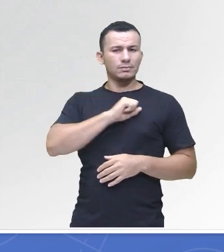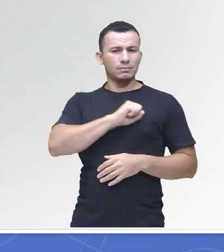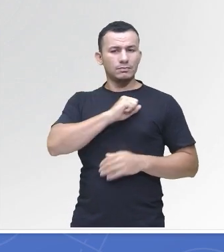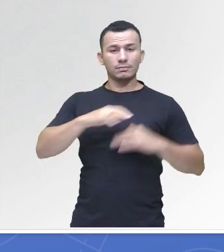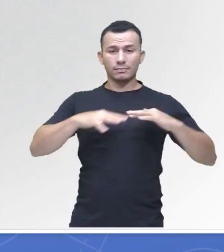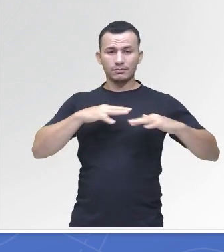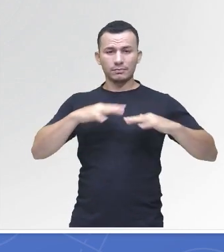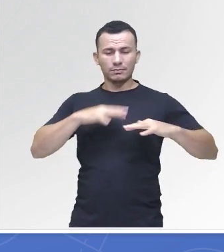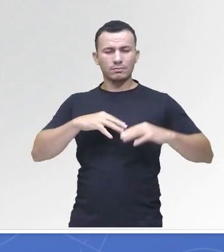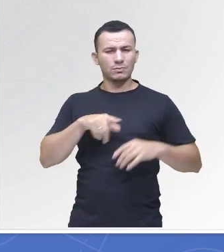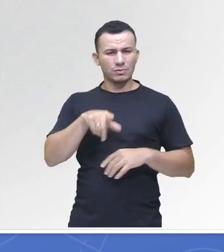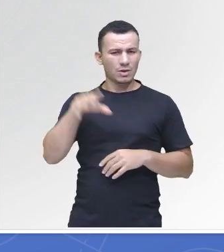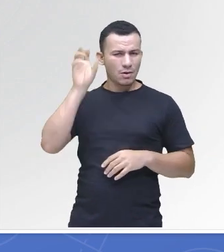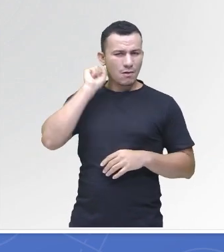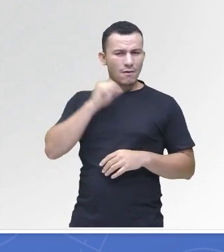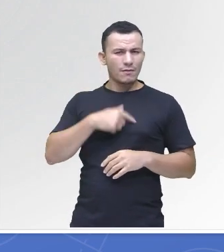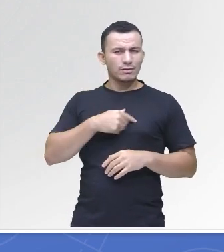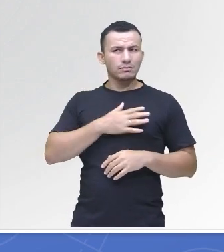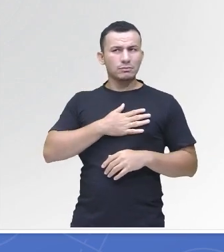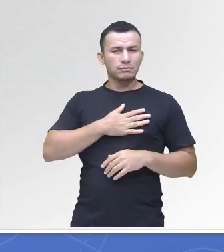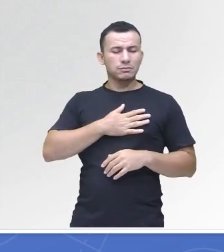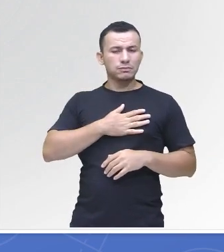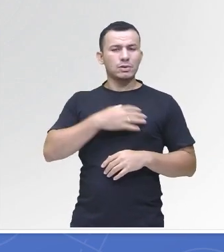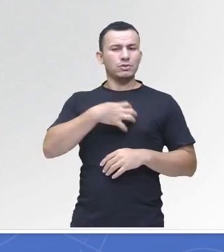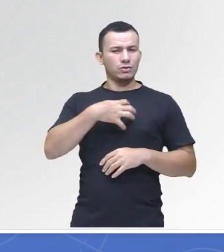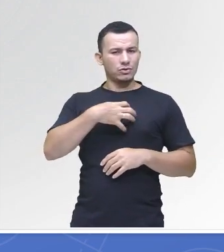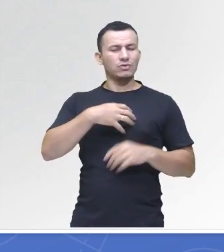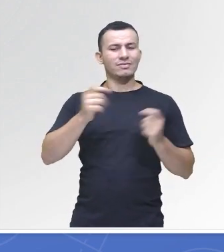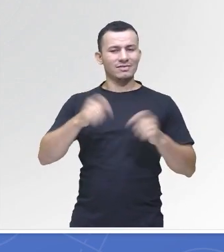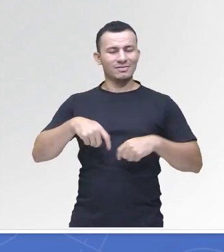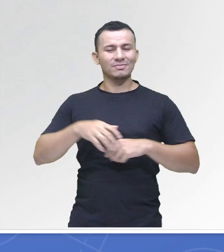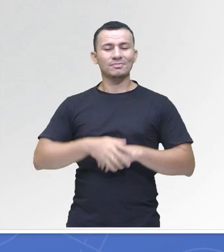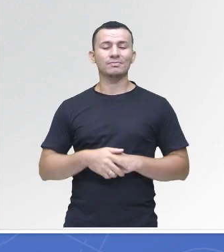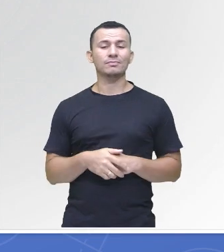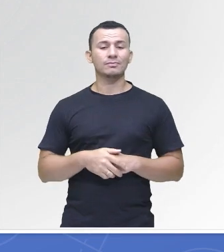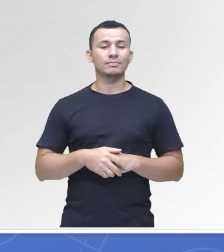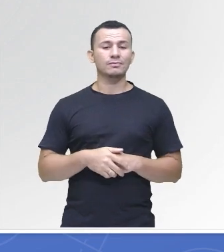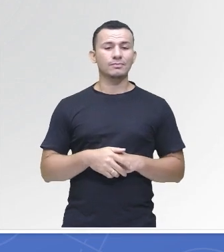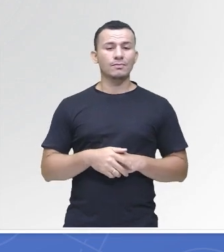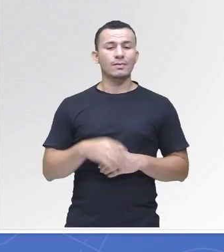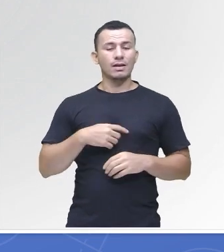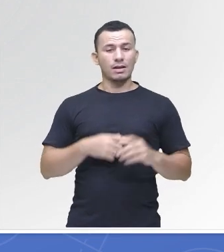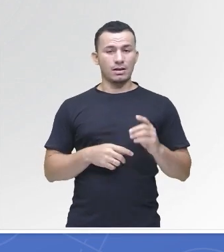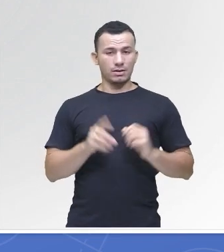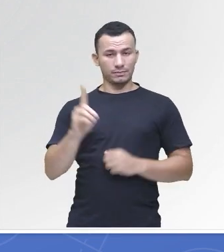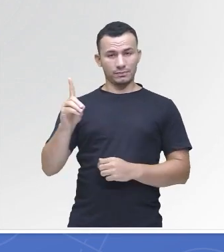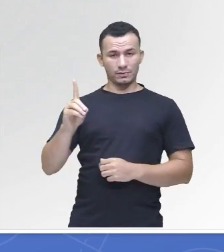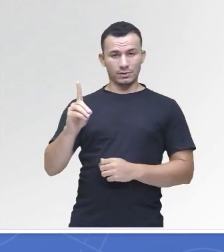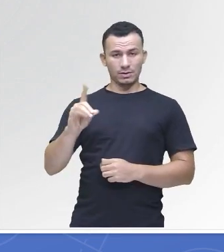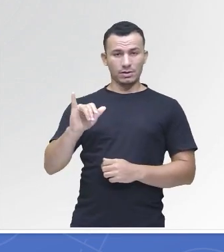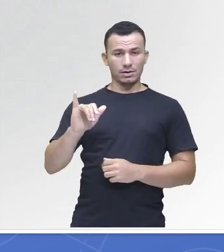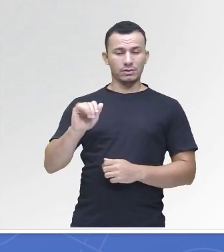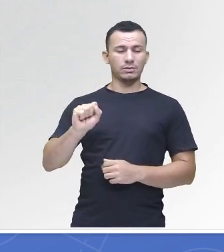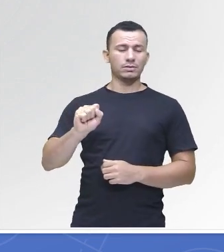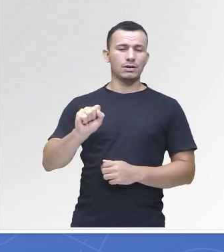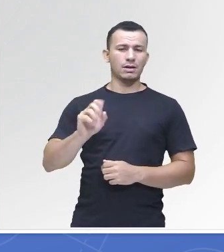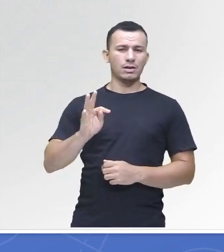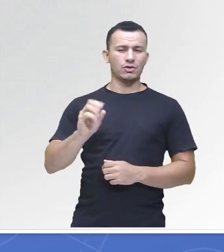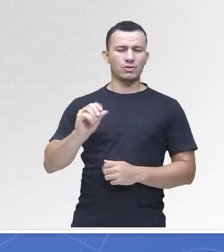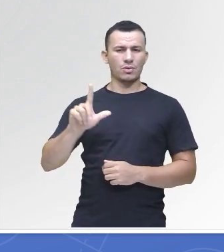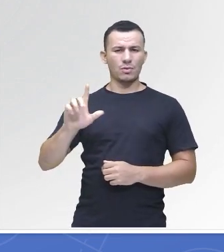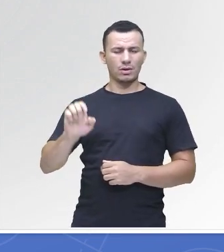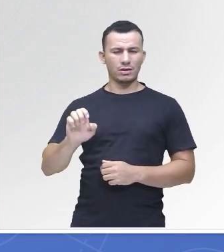escuta, são justamente os movimentos que ele realiza. A diástole é um movimento em que o